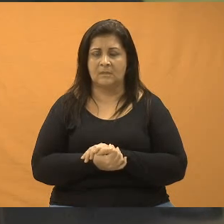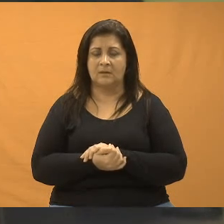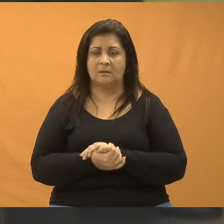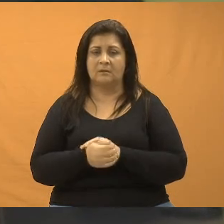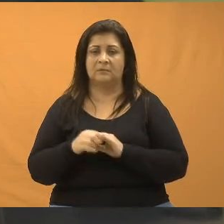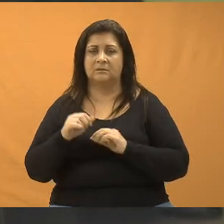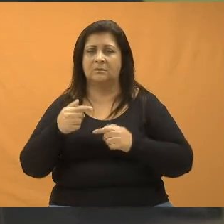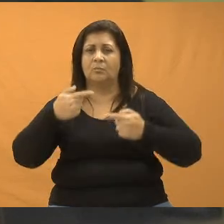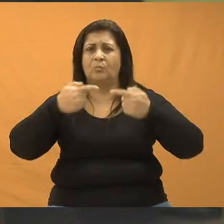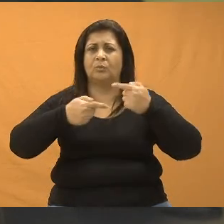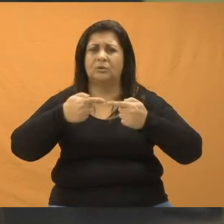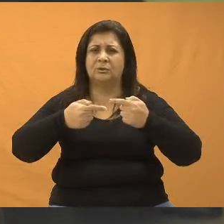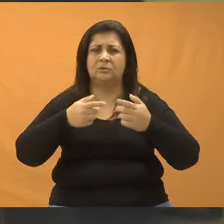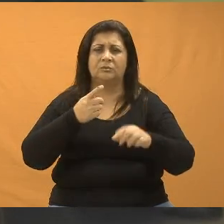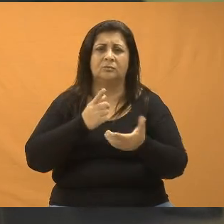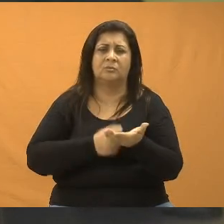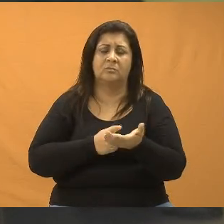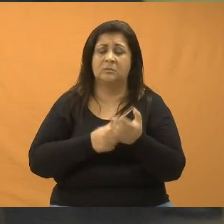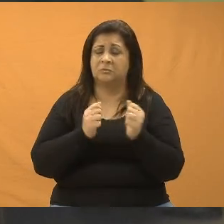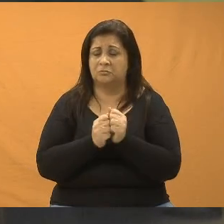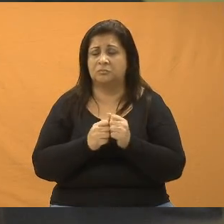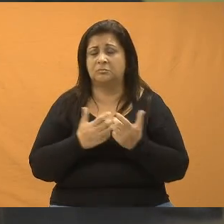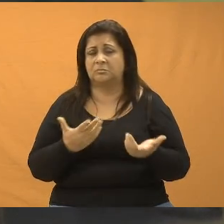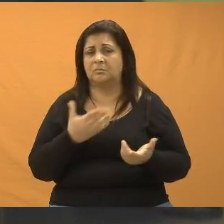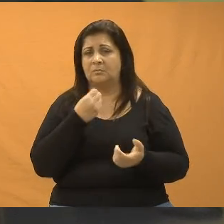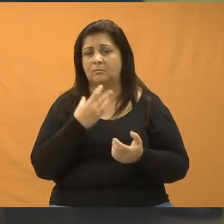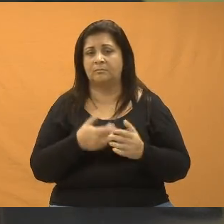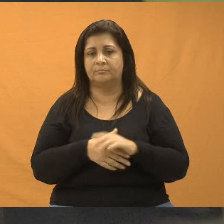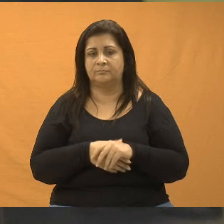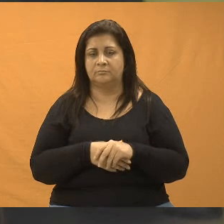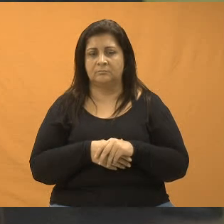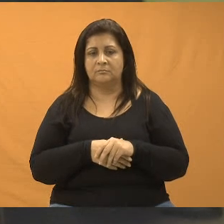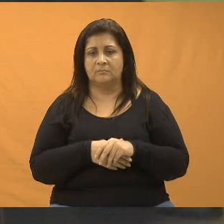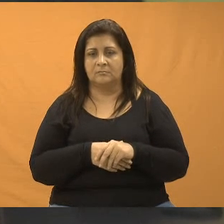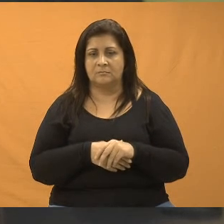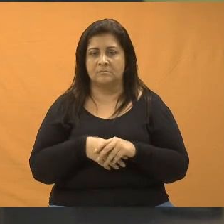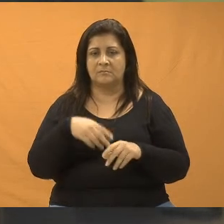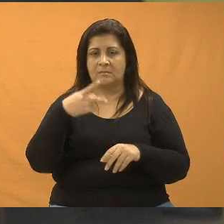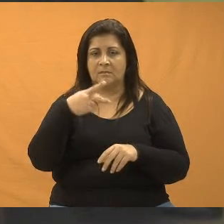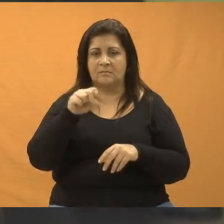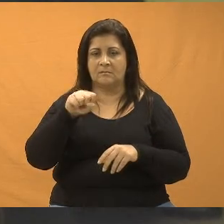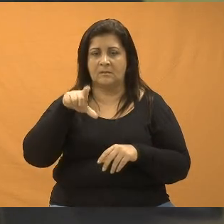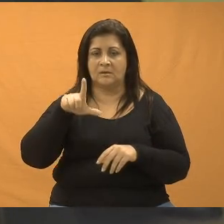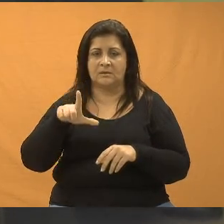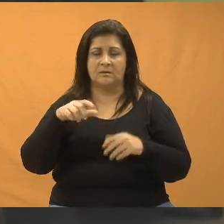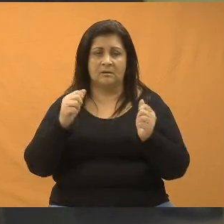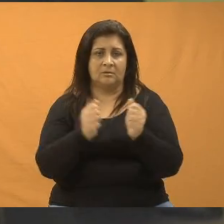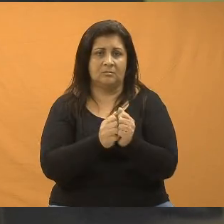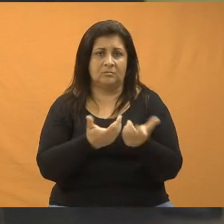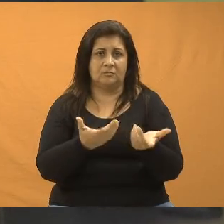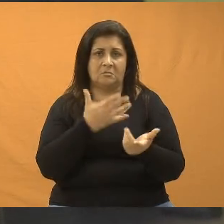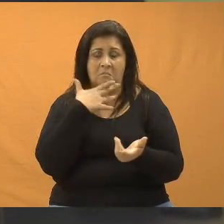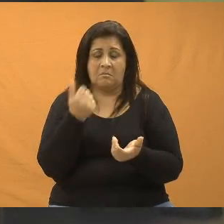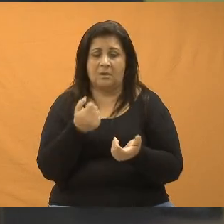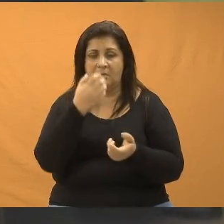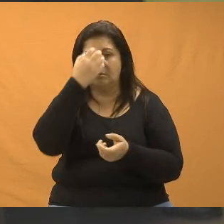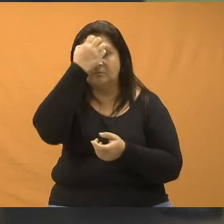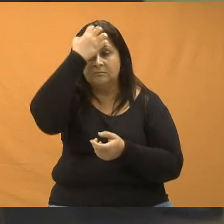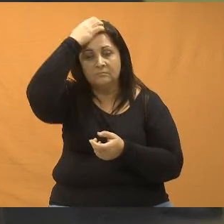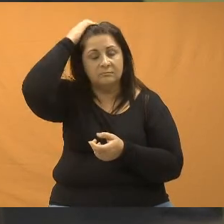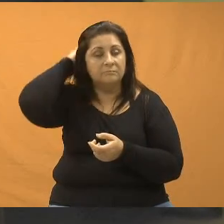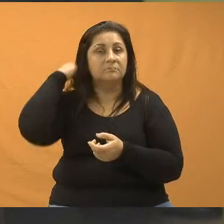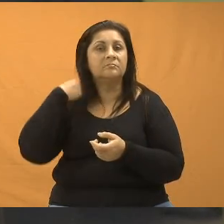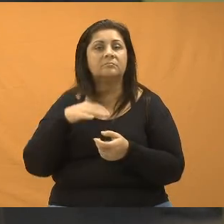política conjunta, né, sempre é bem-vindo, né, principalmente o PSL que agora está no governo federal, para ajudar